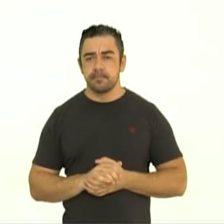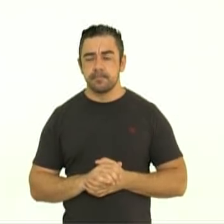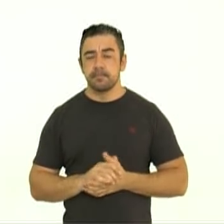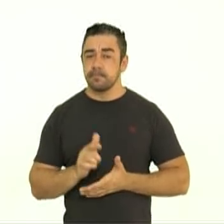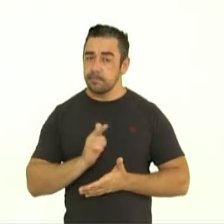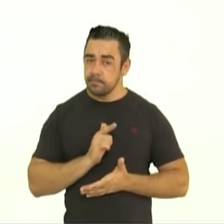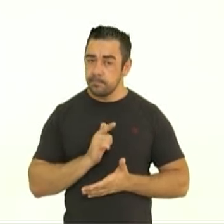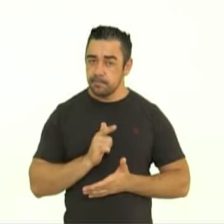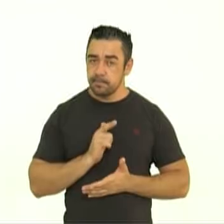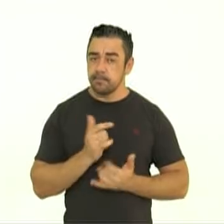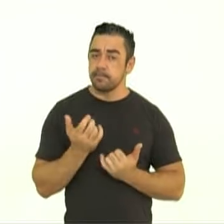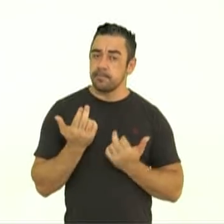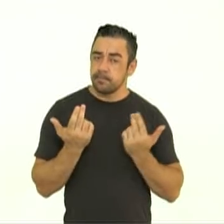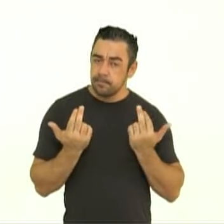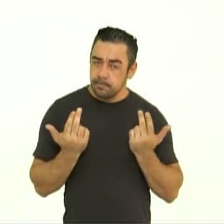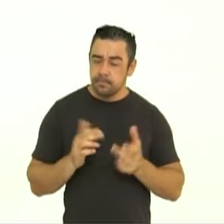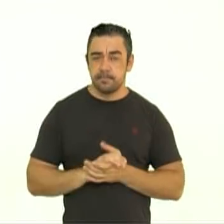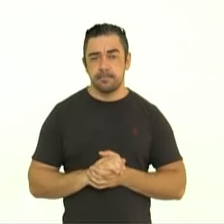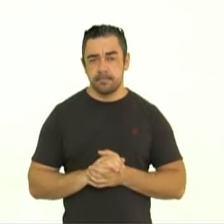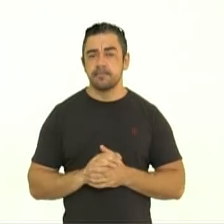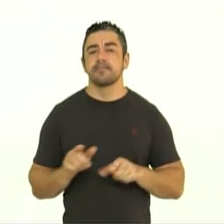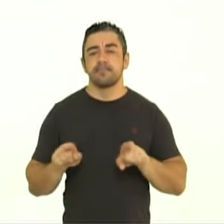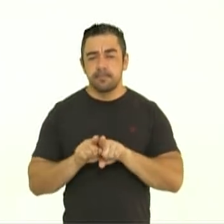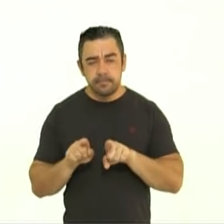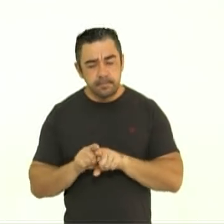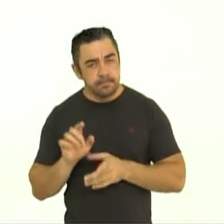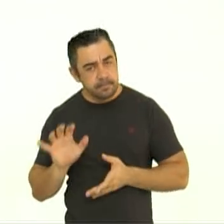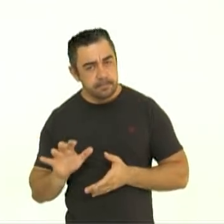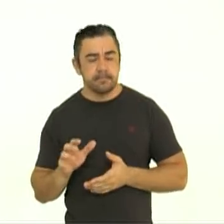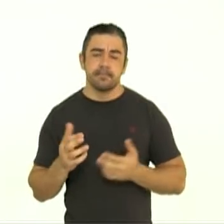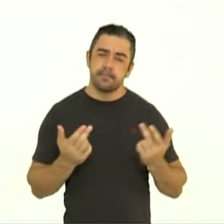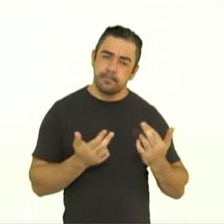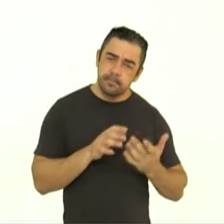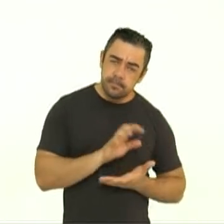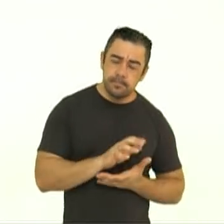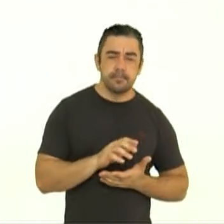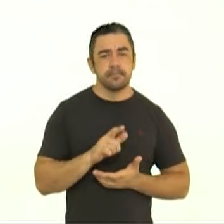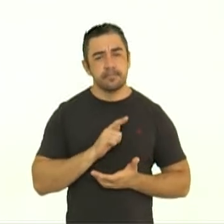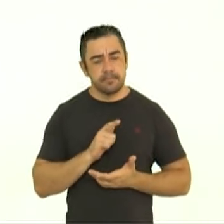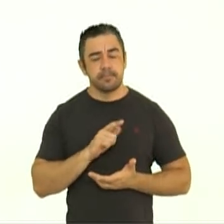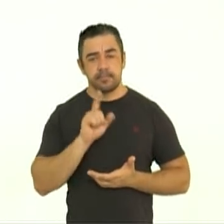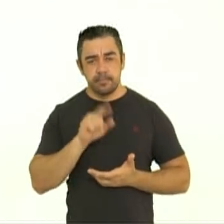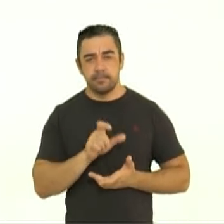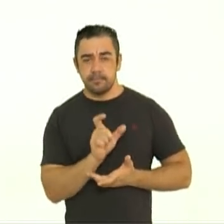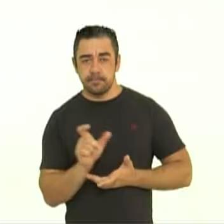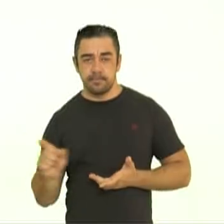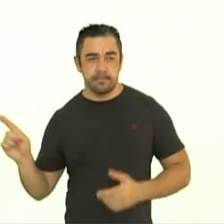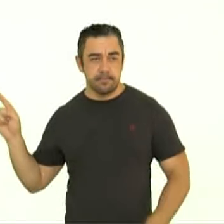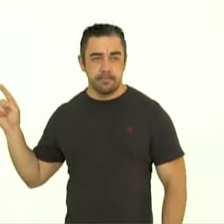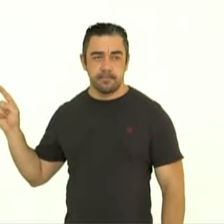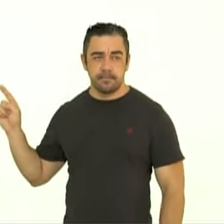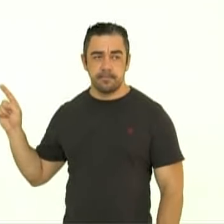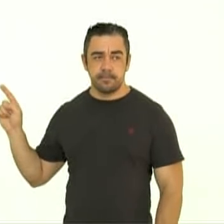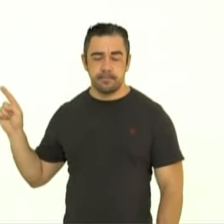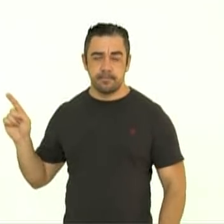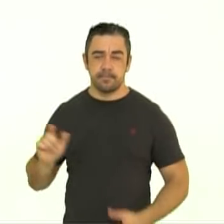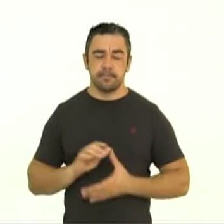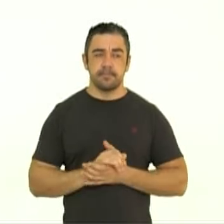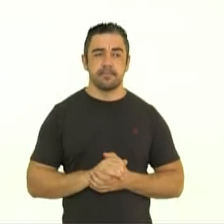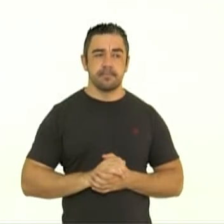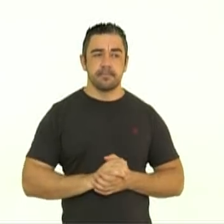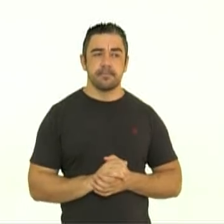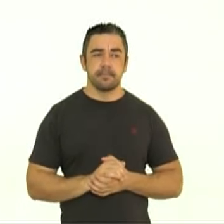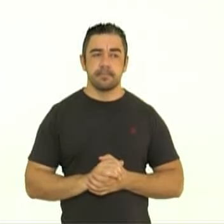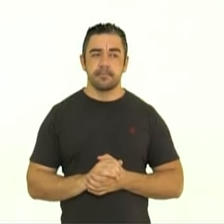nós temos igualmente, da mesma forma, assim como, tal qual, são aqueles que farão os comparativos,